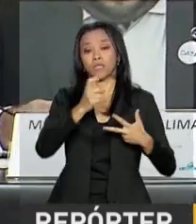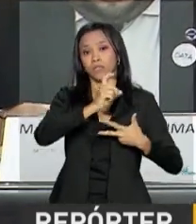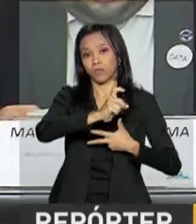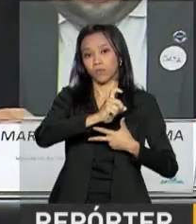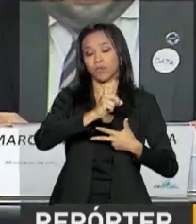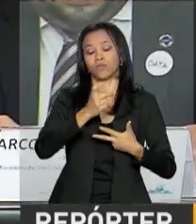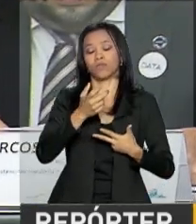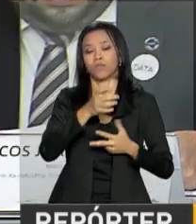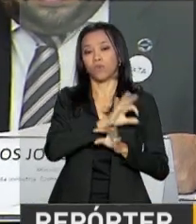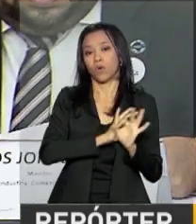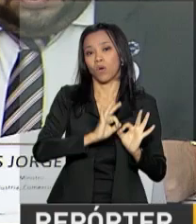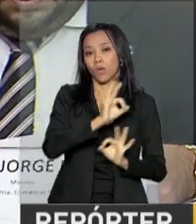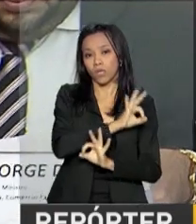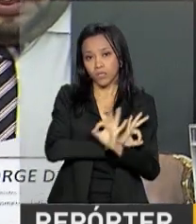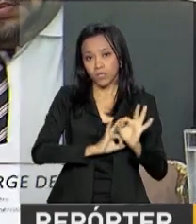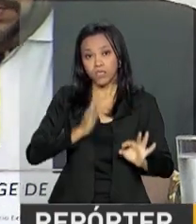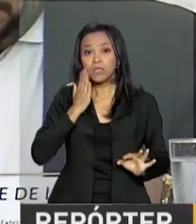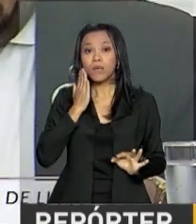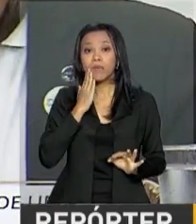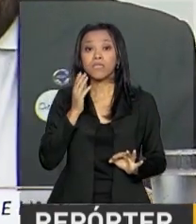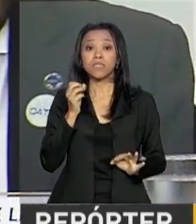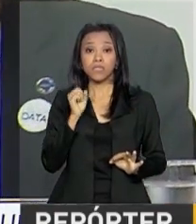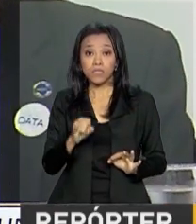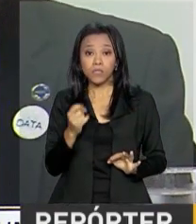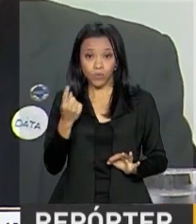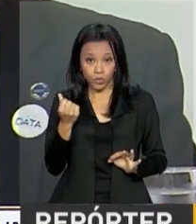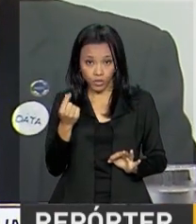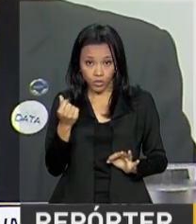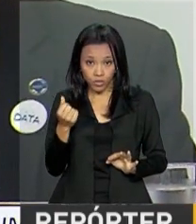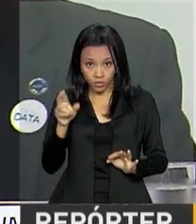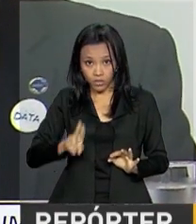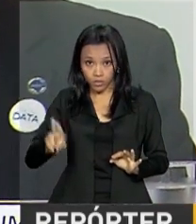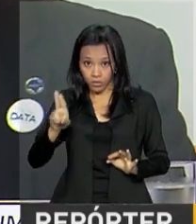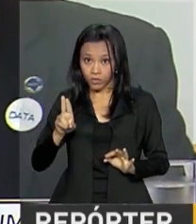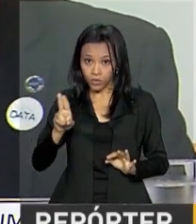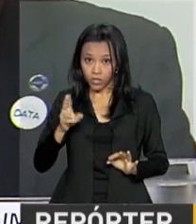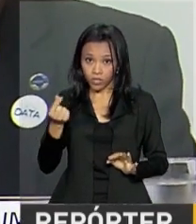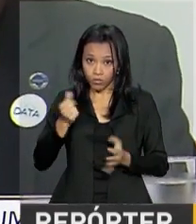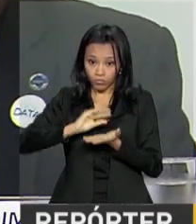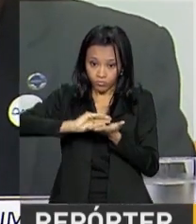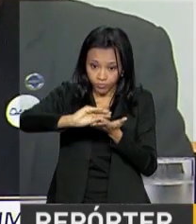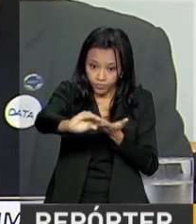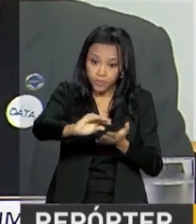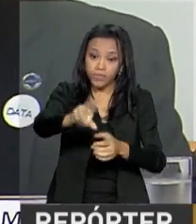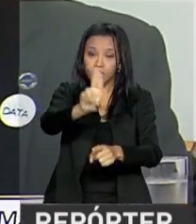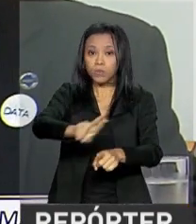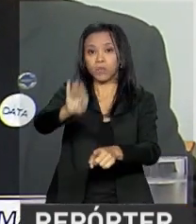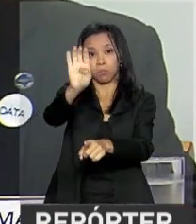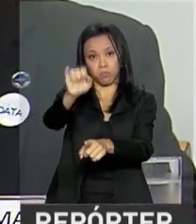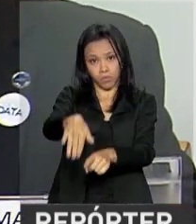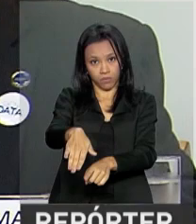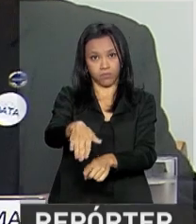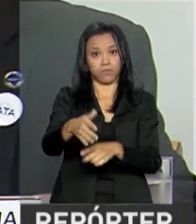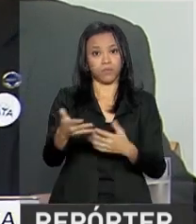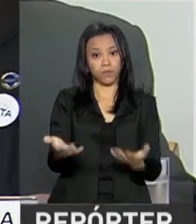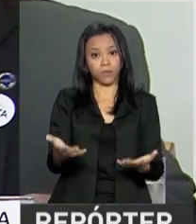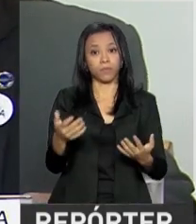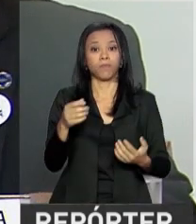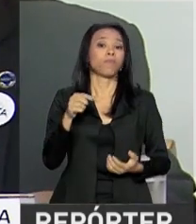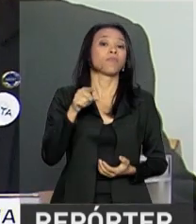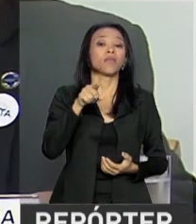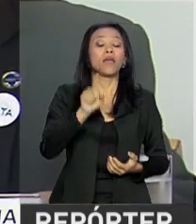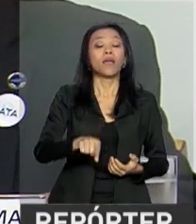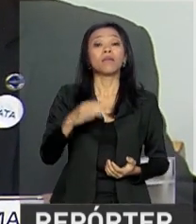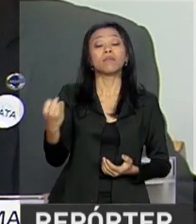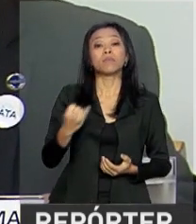geral saber se os recursos alocados também para as pessoas que deveriam receber esses recursos é isso mais do que nunca é